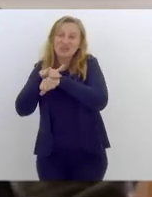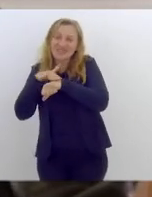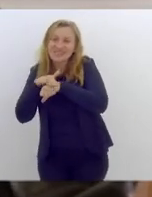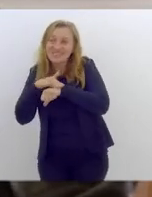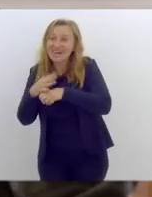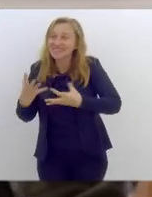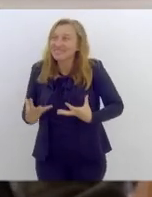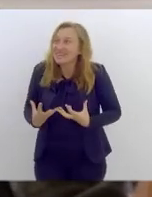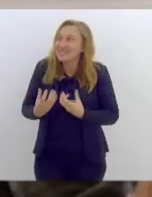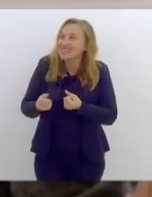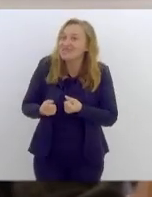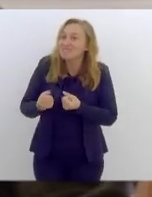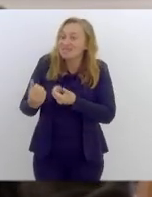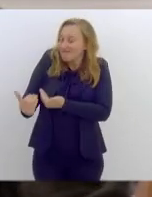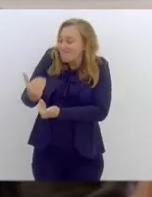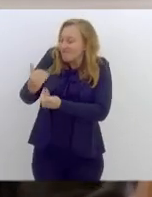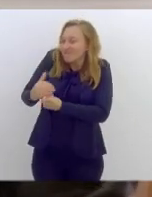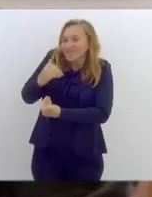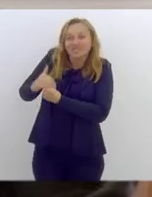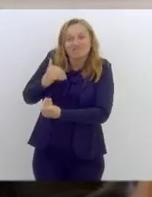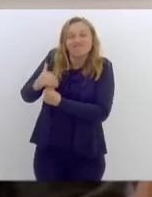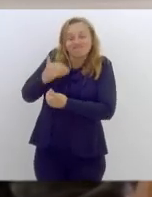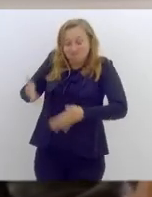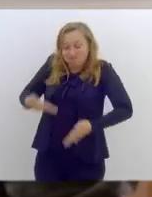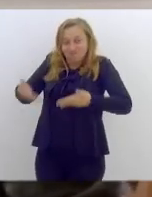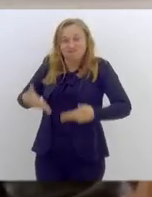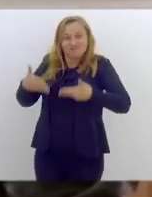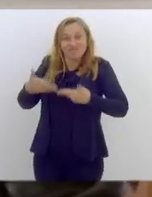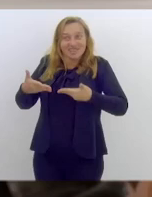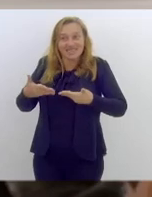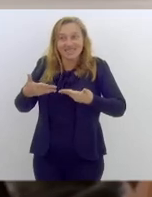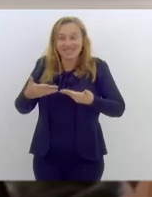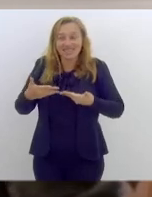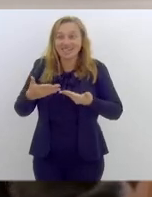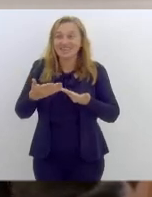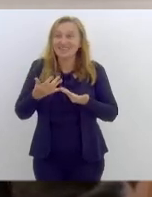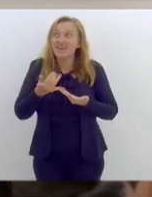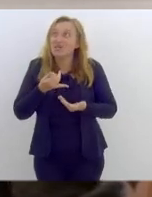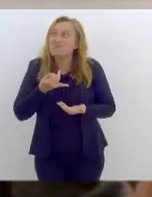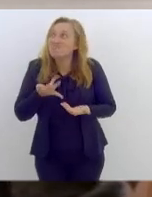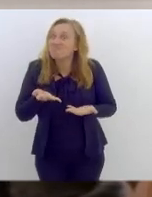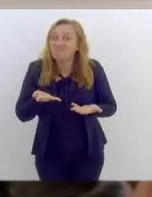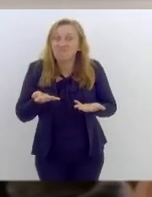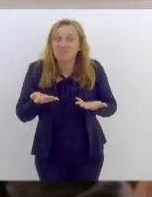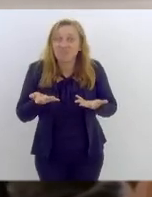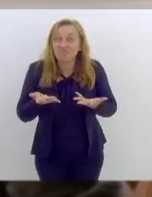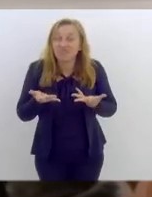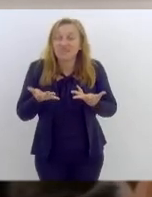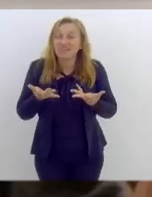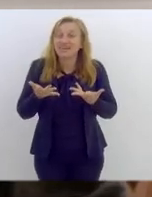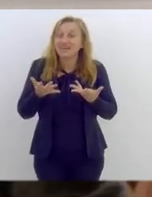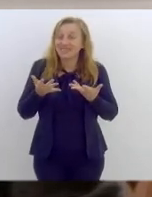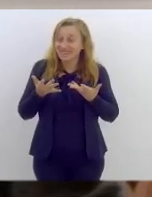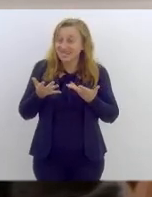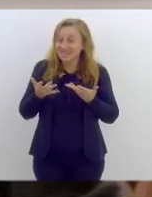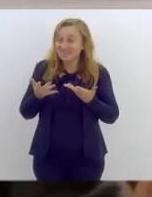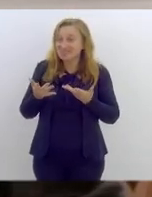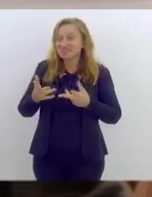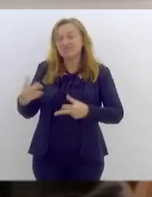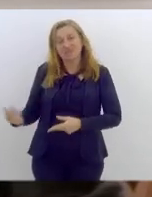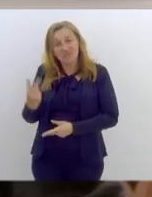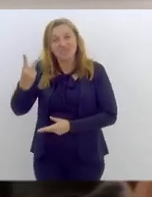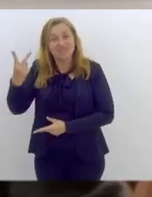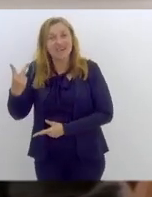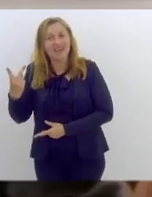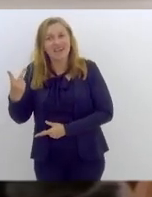receber palavras de acolhimento, de incentivo, e fico aqui tentando fazer jus ao legado dela, que abriu caminho